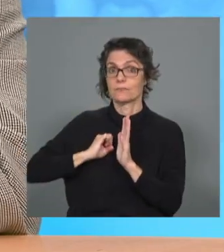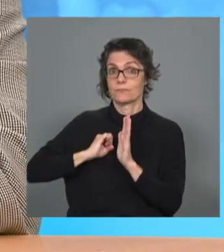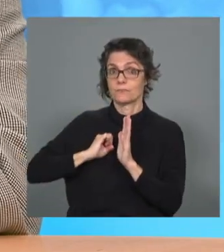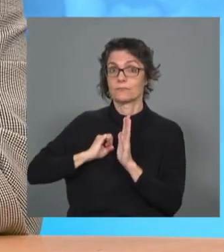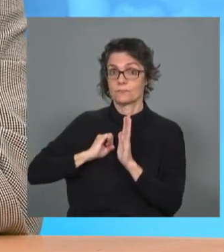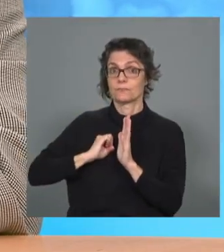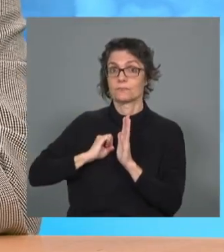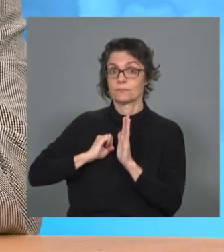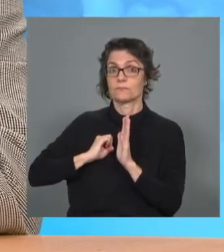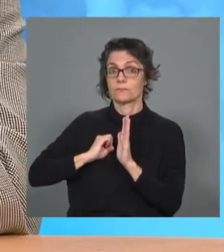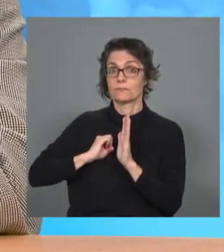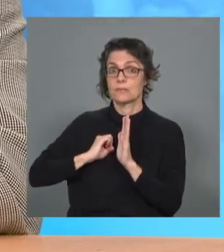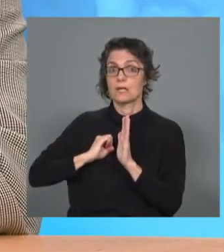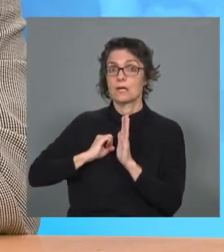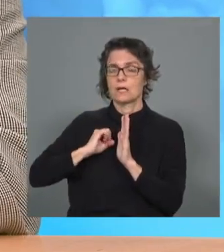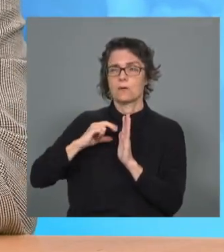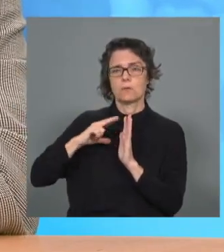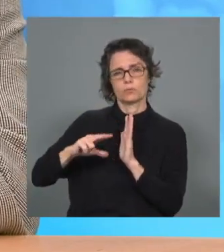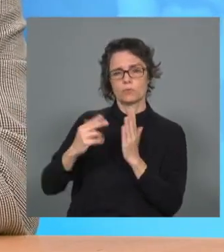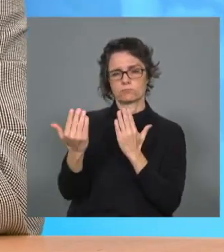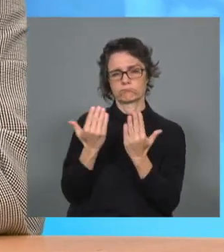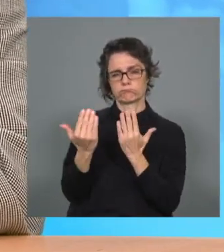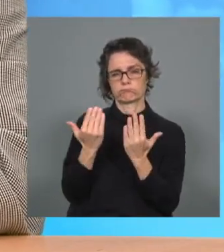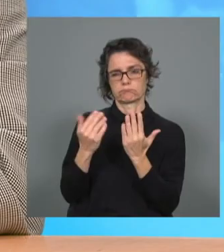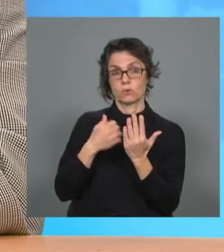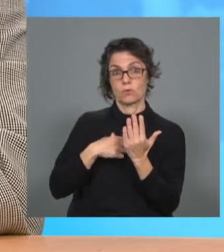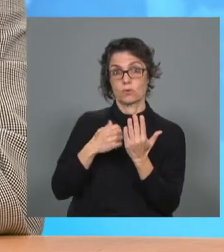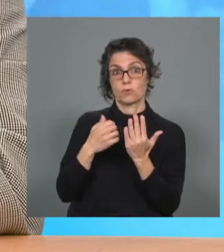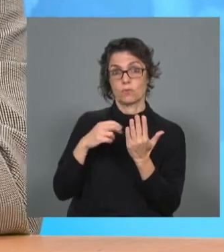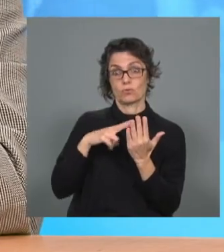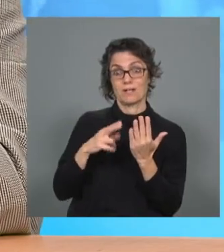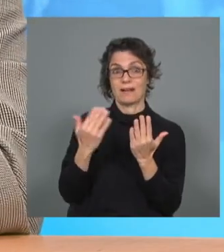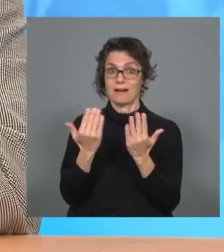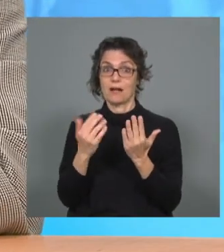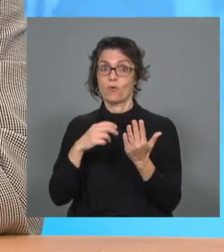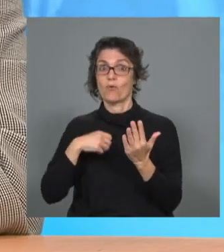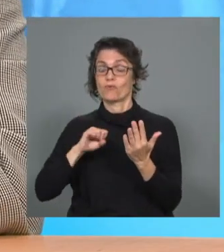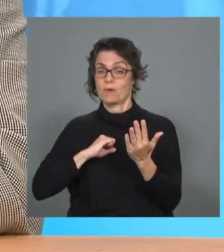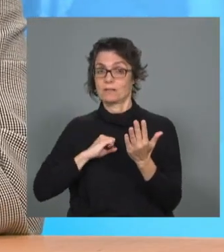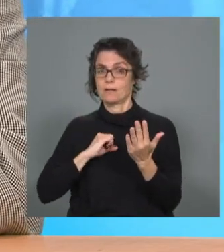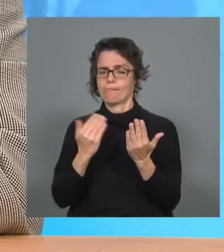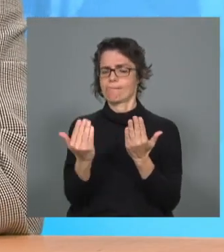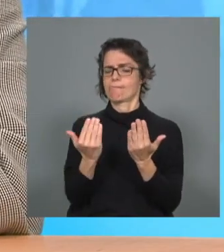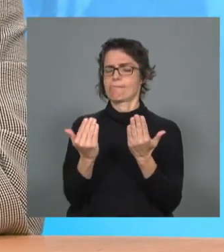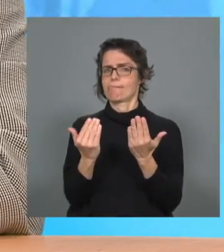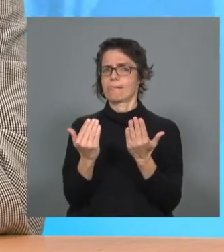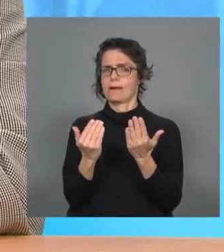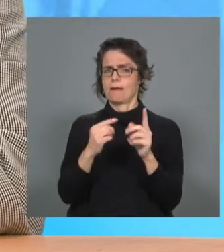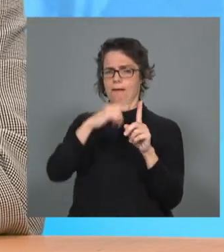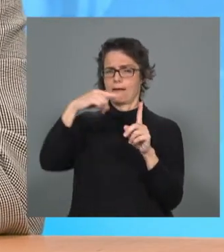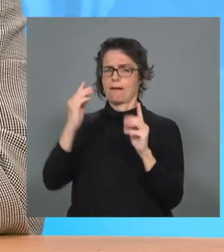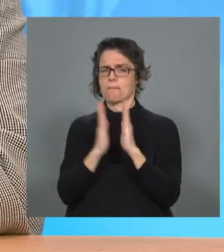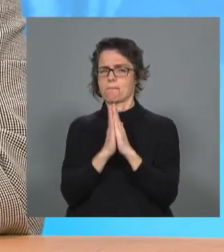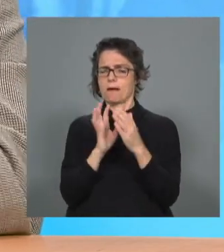interessante comparar Portugal com a Espanha, porque Portugal, hoje em dia, em termos de indicadores religiosos,